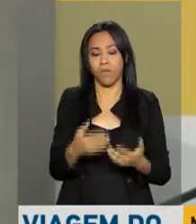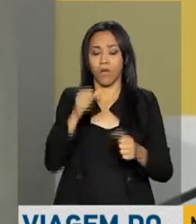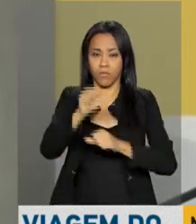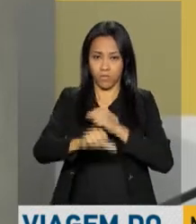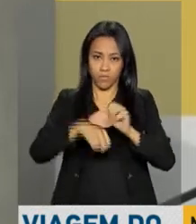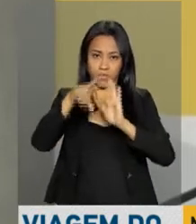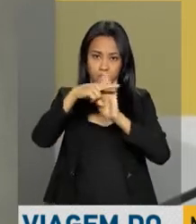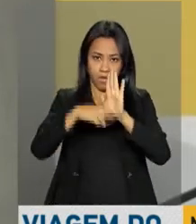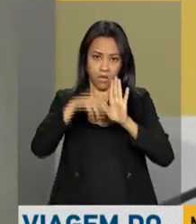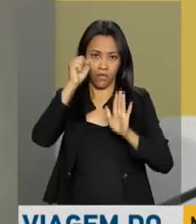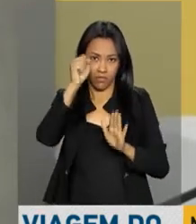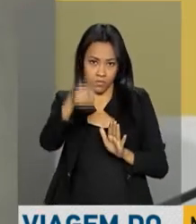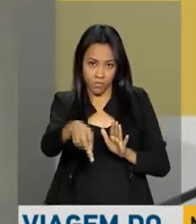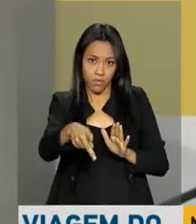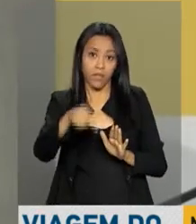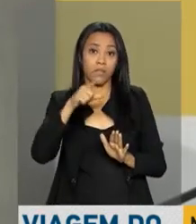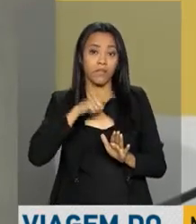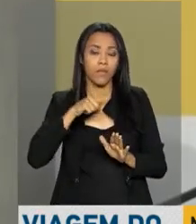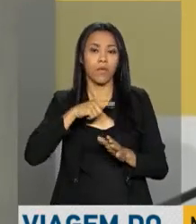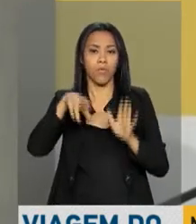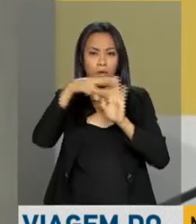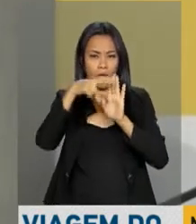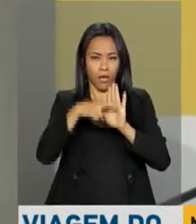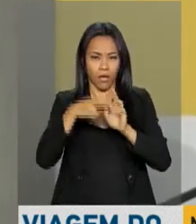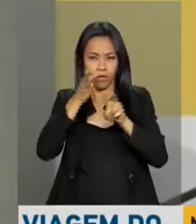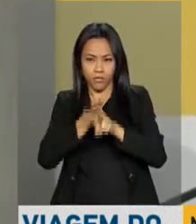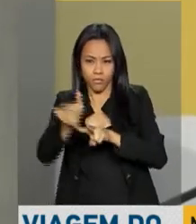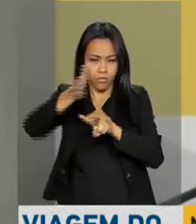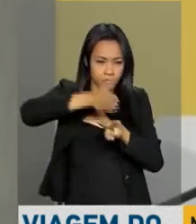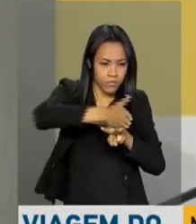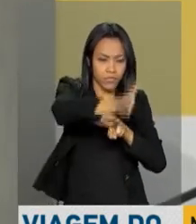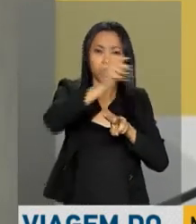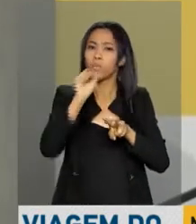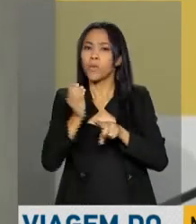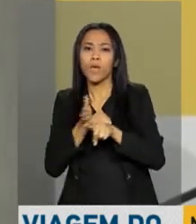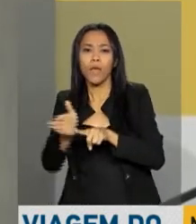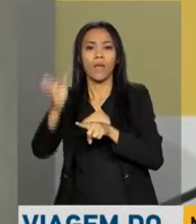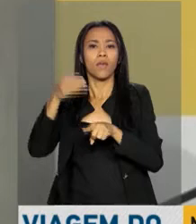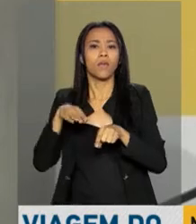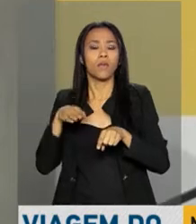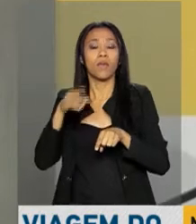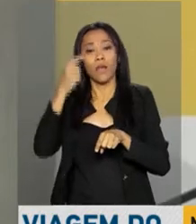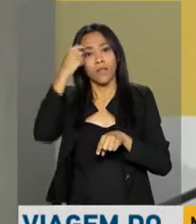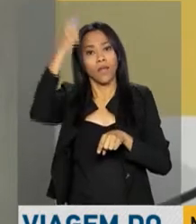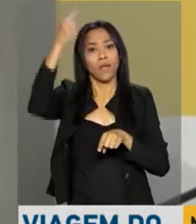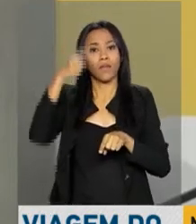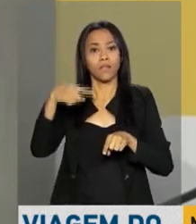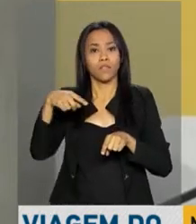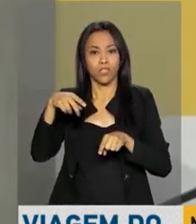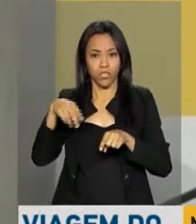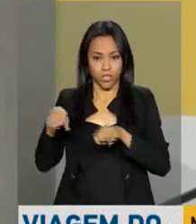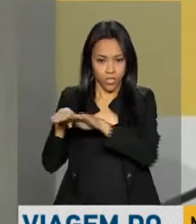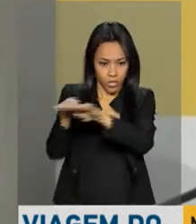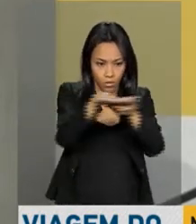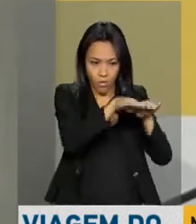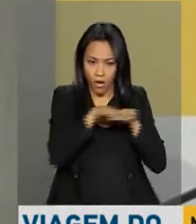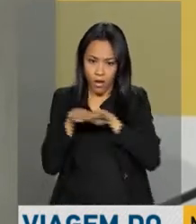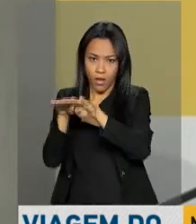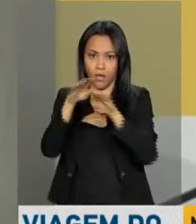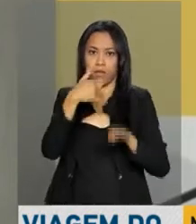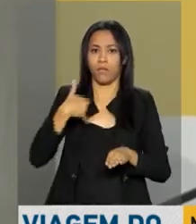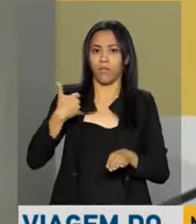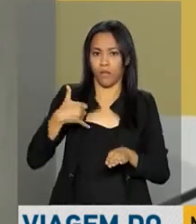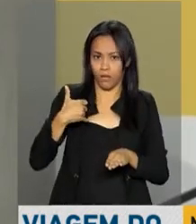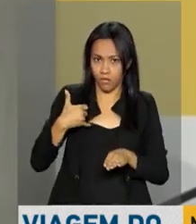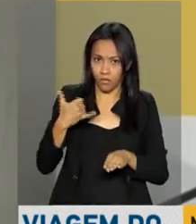como vetores como diretrizes a idéia é uniformizar a idade portanto aumentando